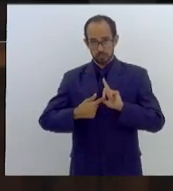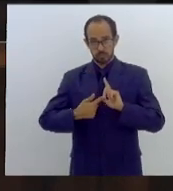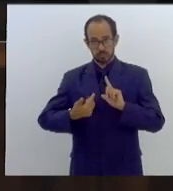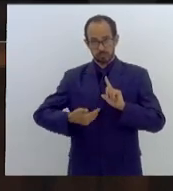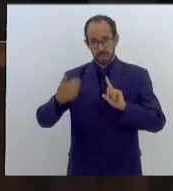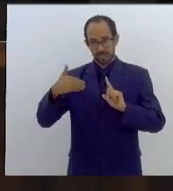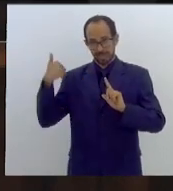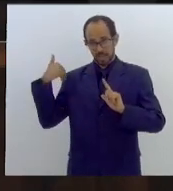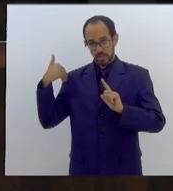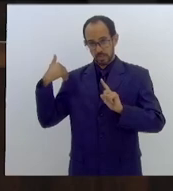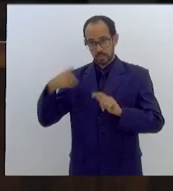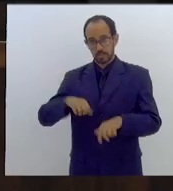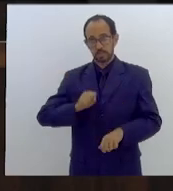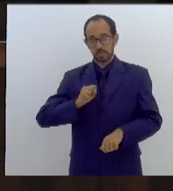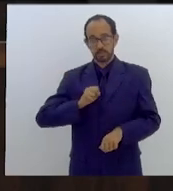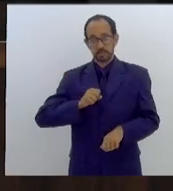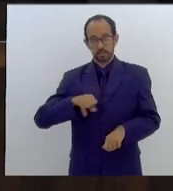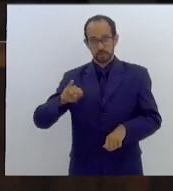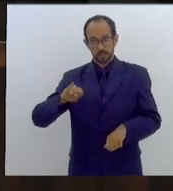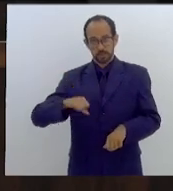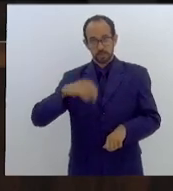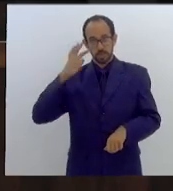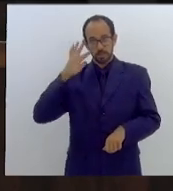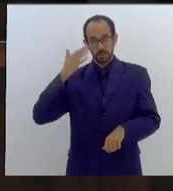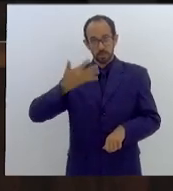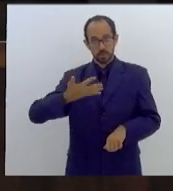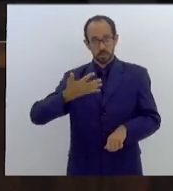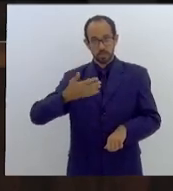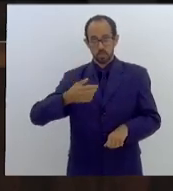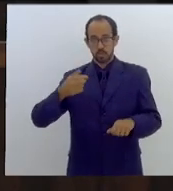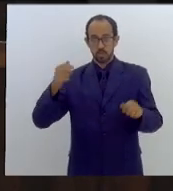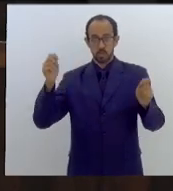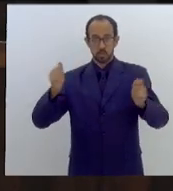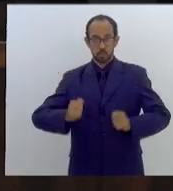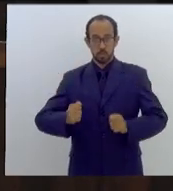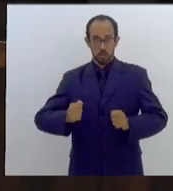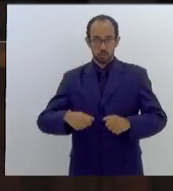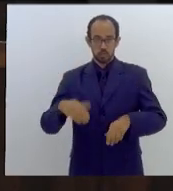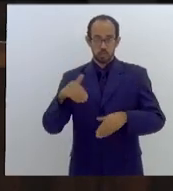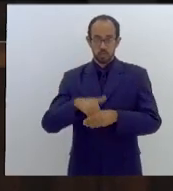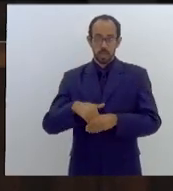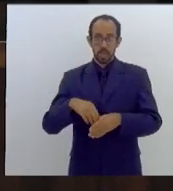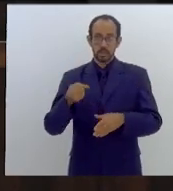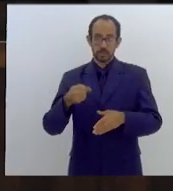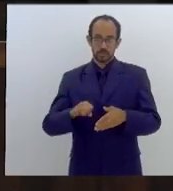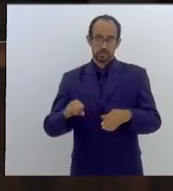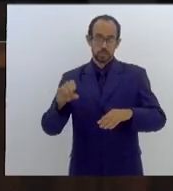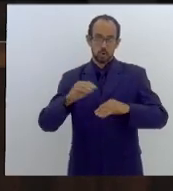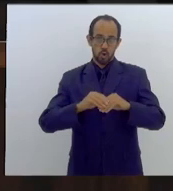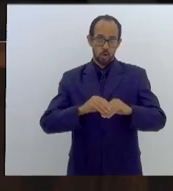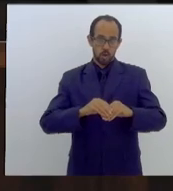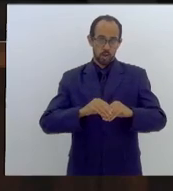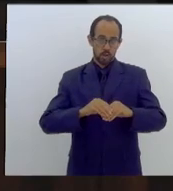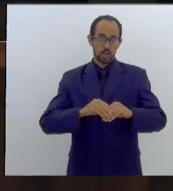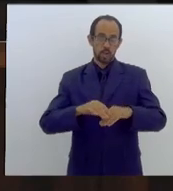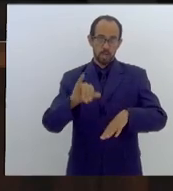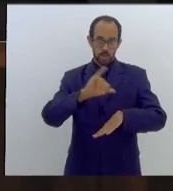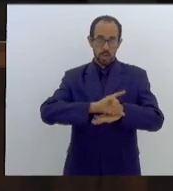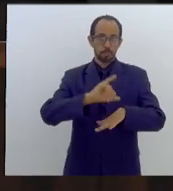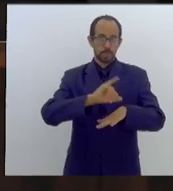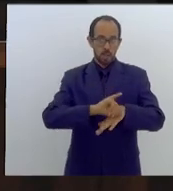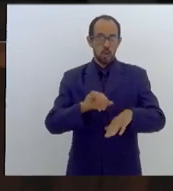pretérita, se dá uma decisão que só podemos votar com a inclusão da capital na